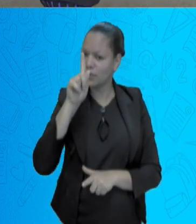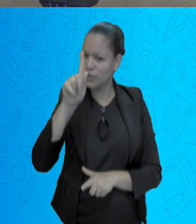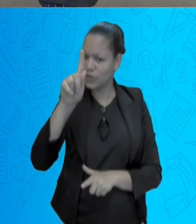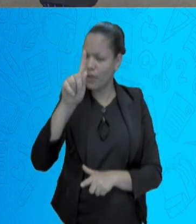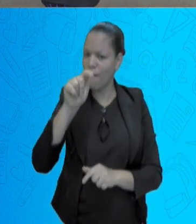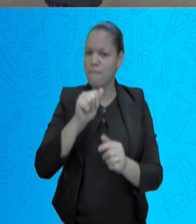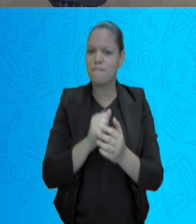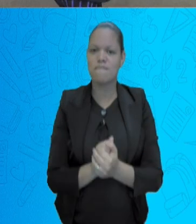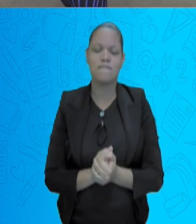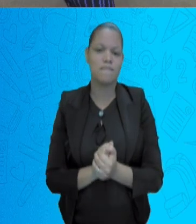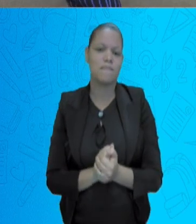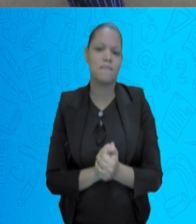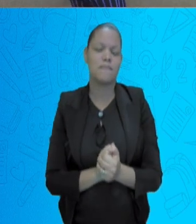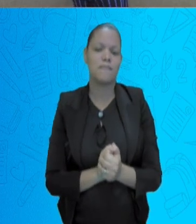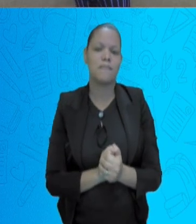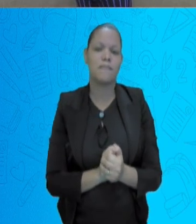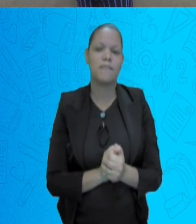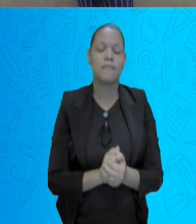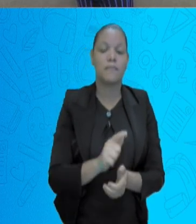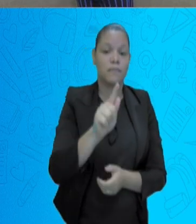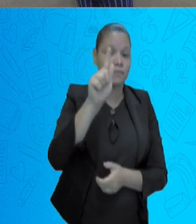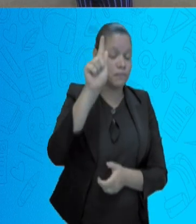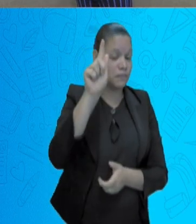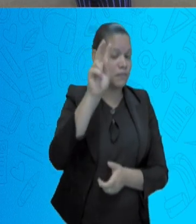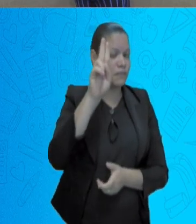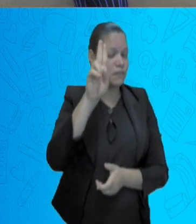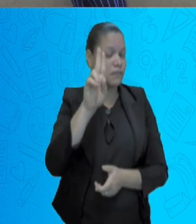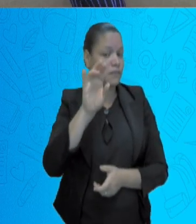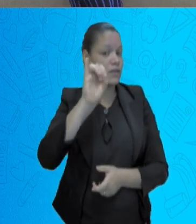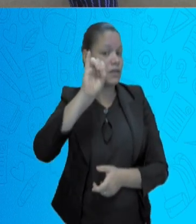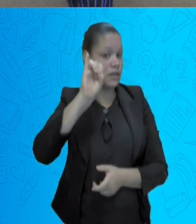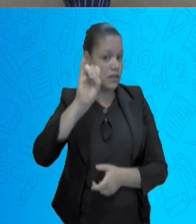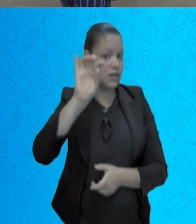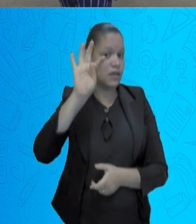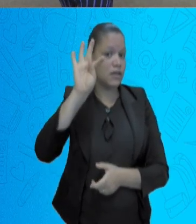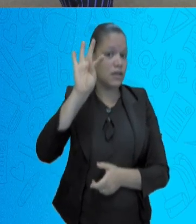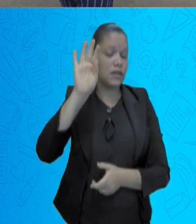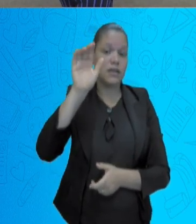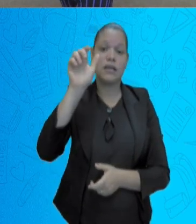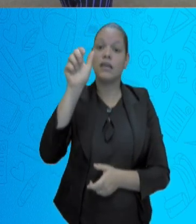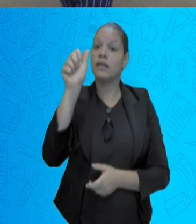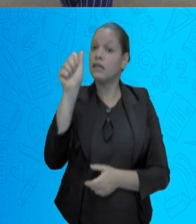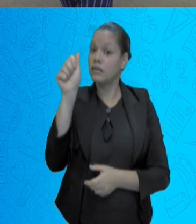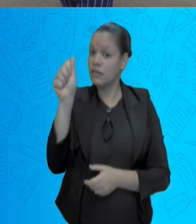O nosso dígrafo está destacado aqui, ó, RR.